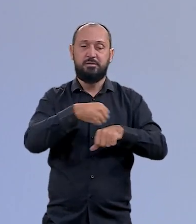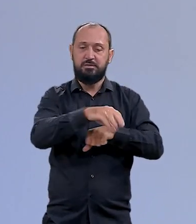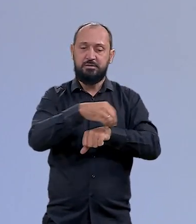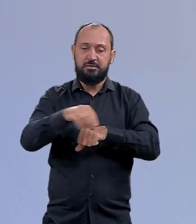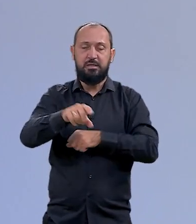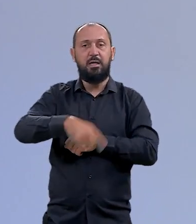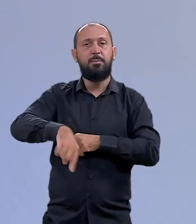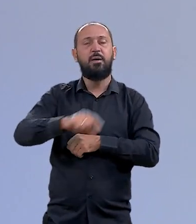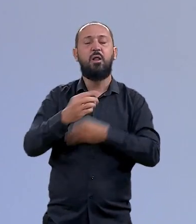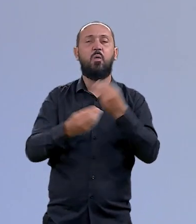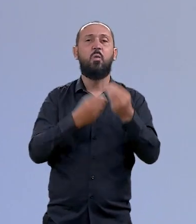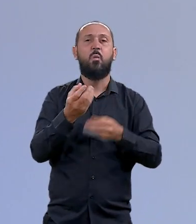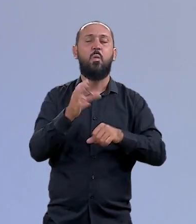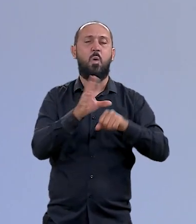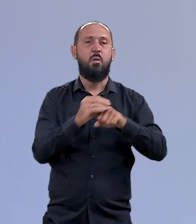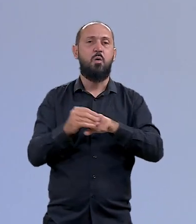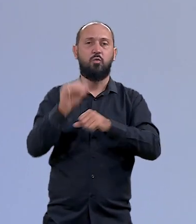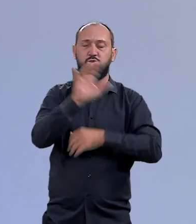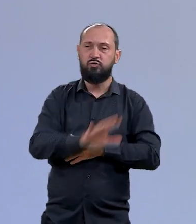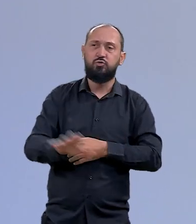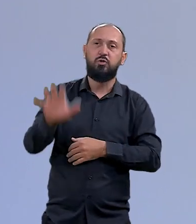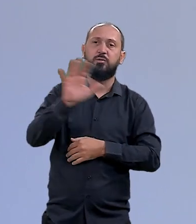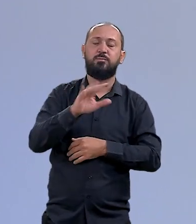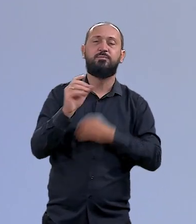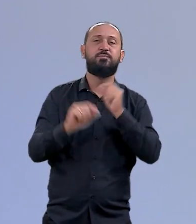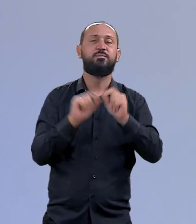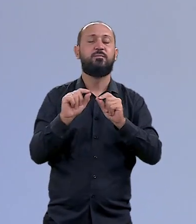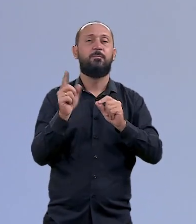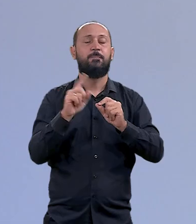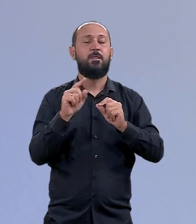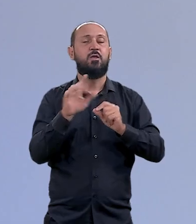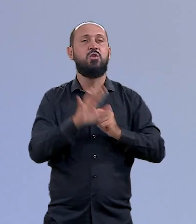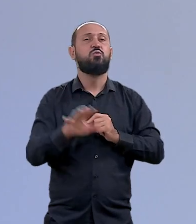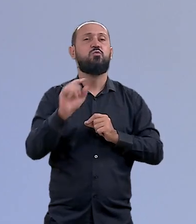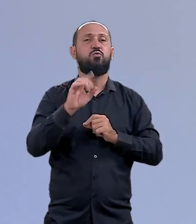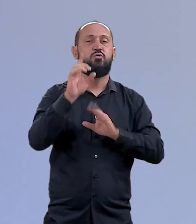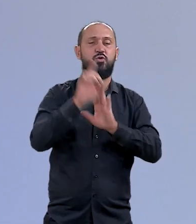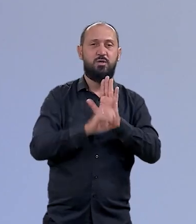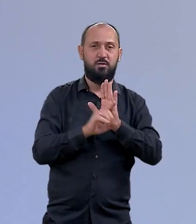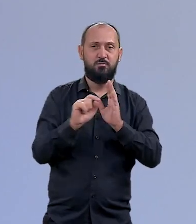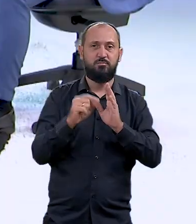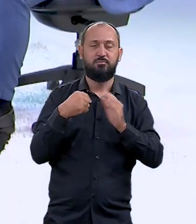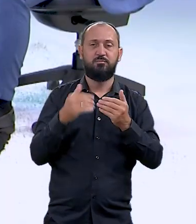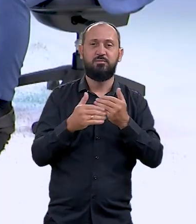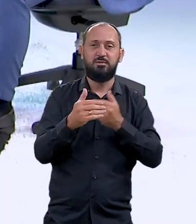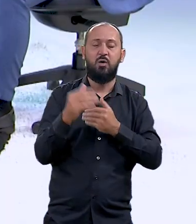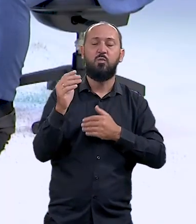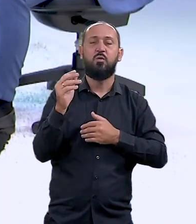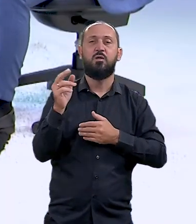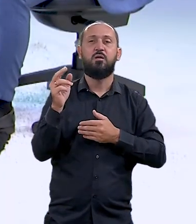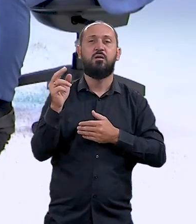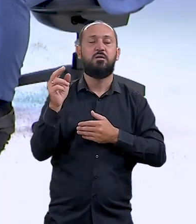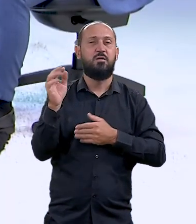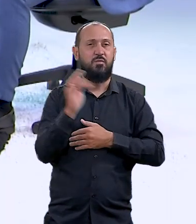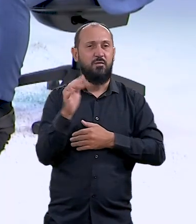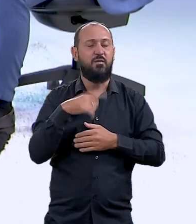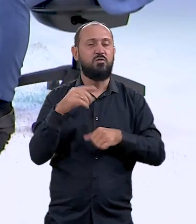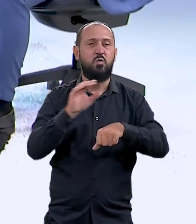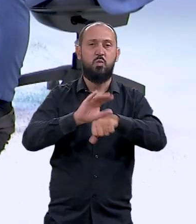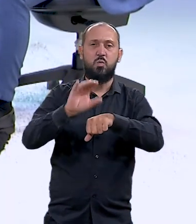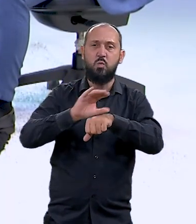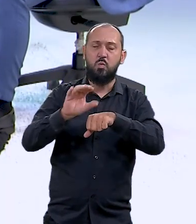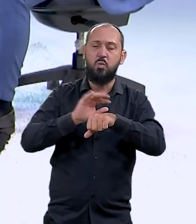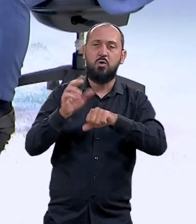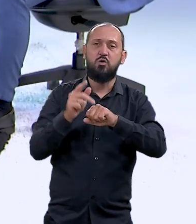anos anteriores, tem essa cadeira, que é muito importante, né, a cadeira de Direito Eleitoral, e já traz para os estudantes um